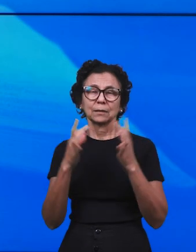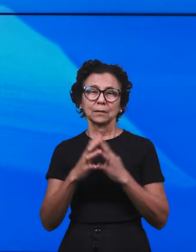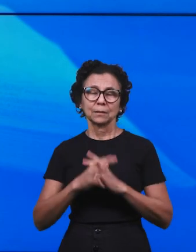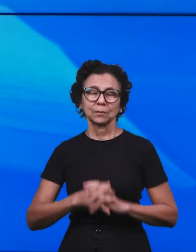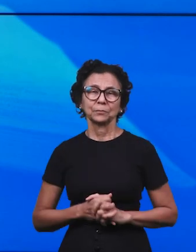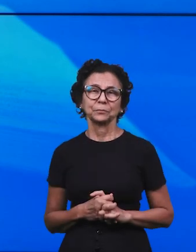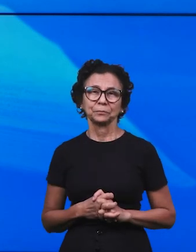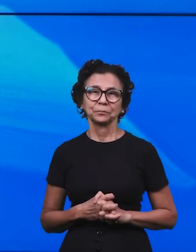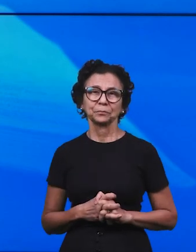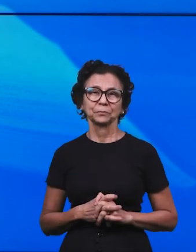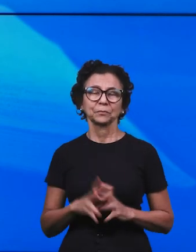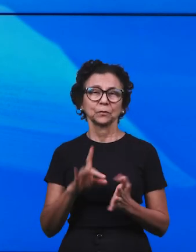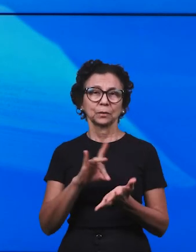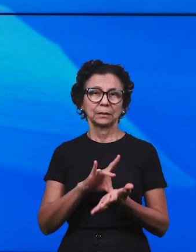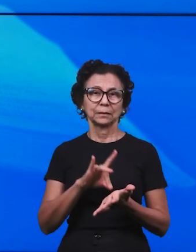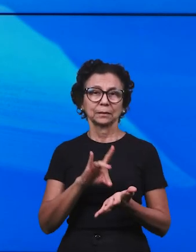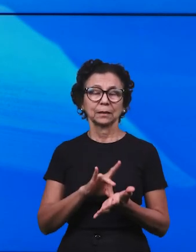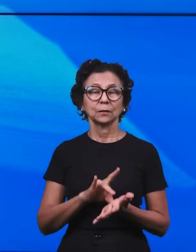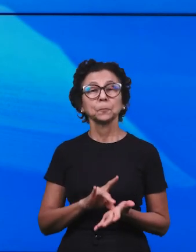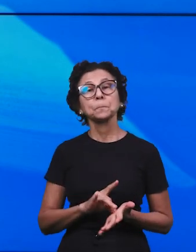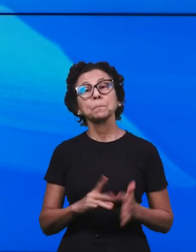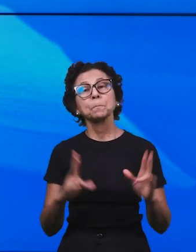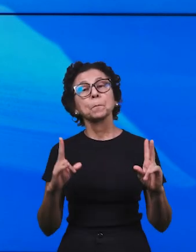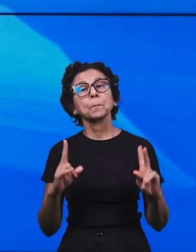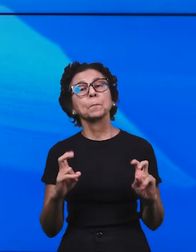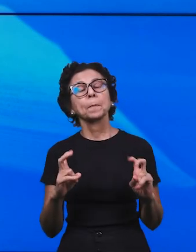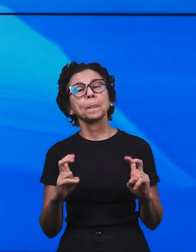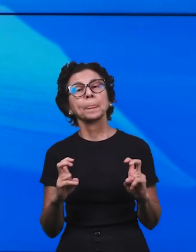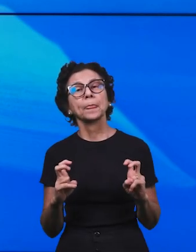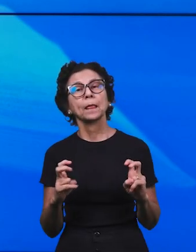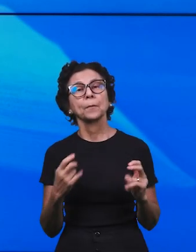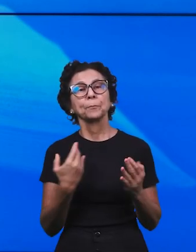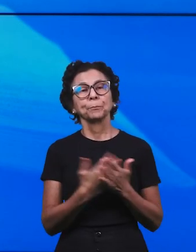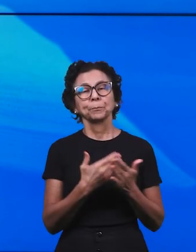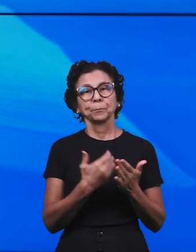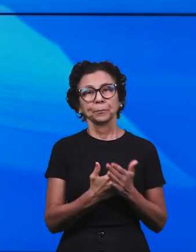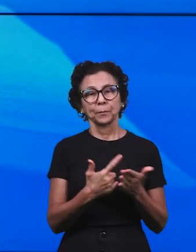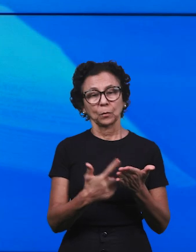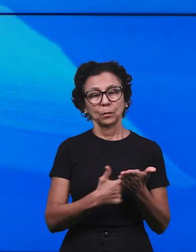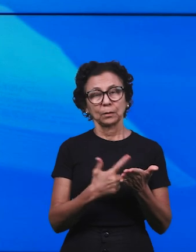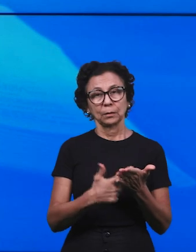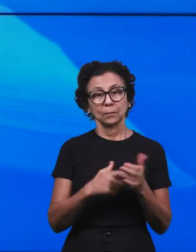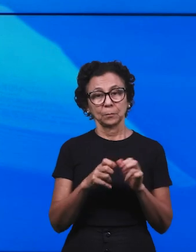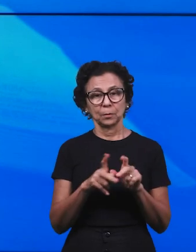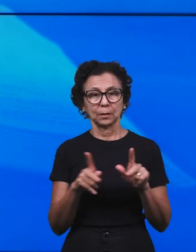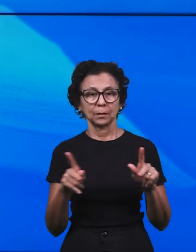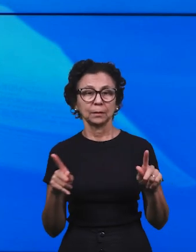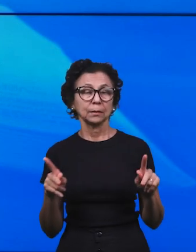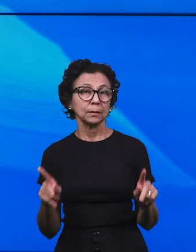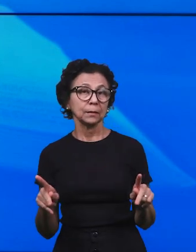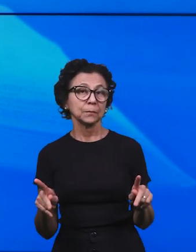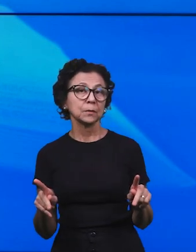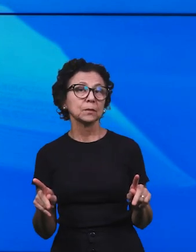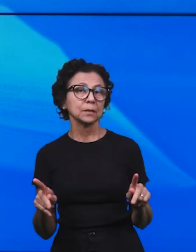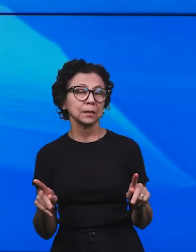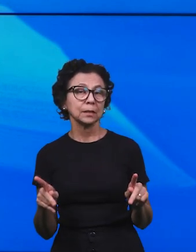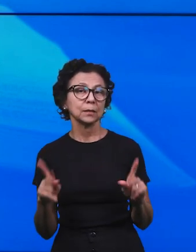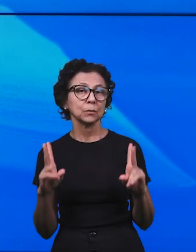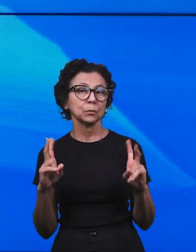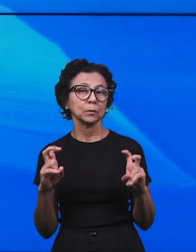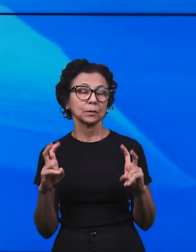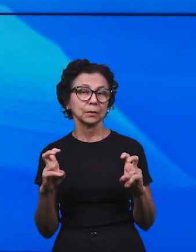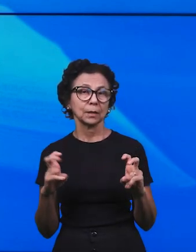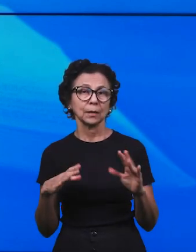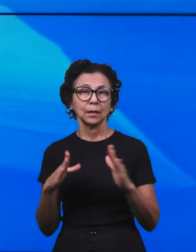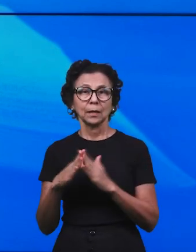primeira pergunta que foi formulada, porque o nosso assunto, nós estamos ainda estudando o livro de Apocalipse e nele nós estamos estudando o tema,